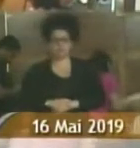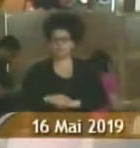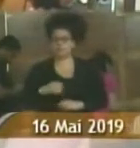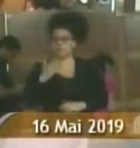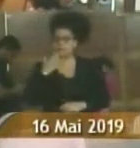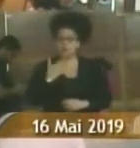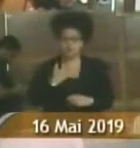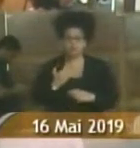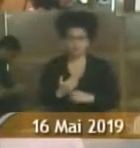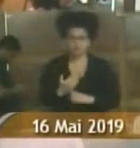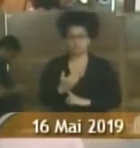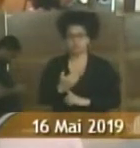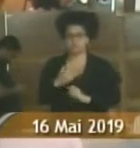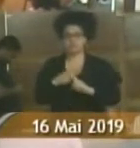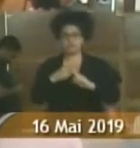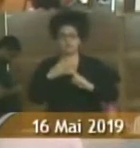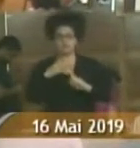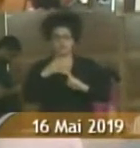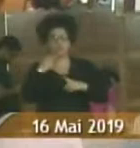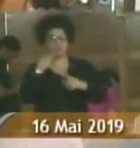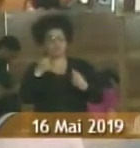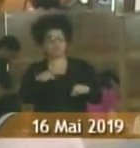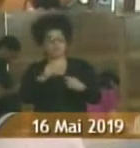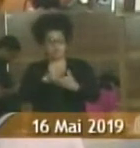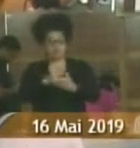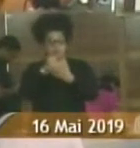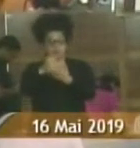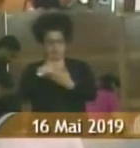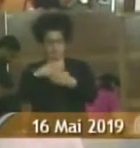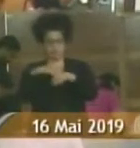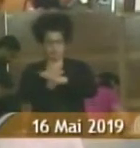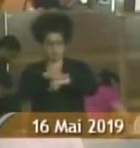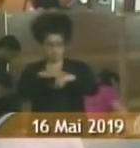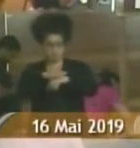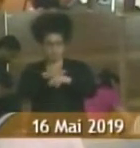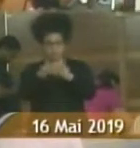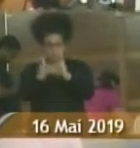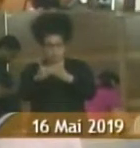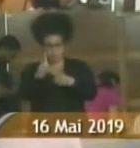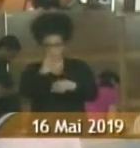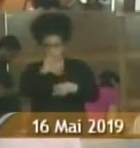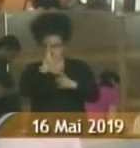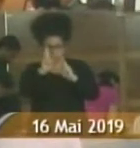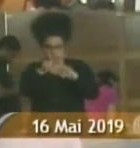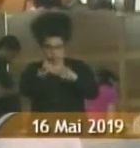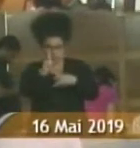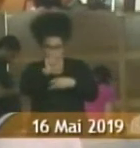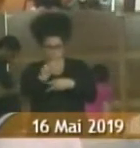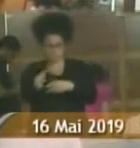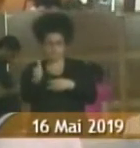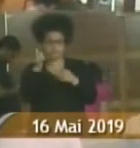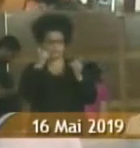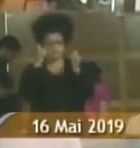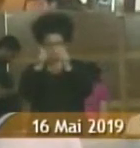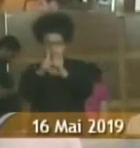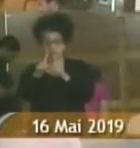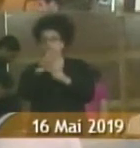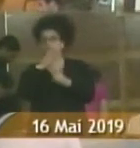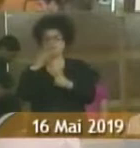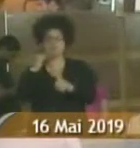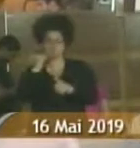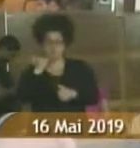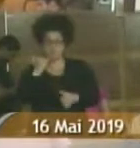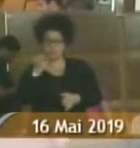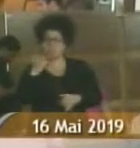né, estadual. Falei, inclusive, no mesmo dia também com o Fernando, ele já tinha ciência também da retirada do Estado da